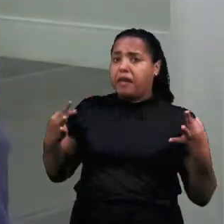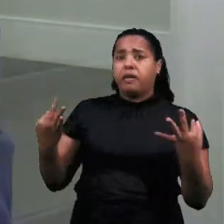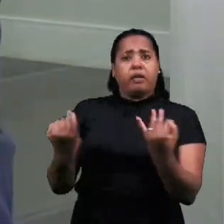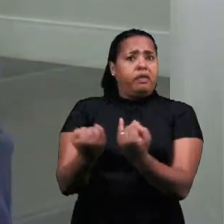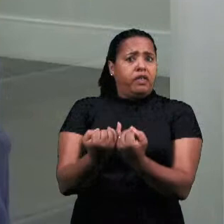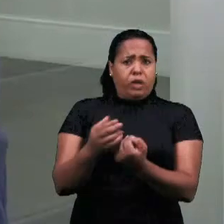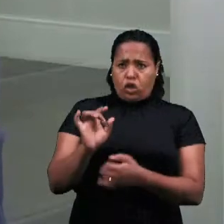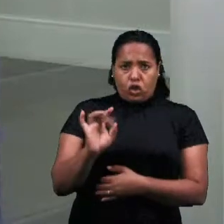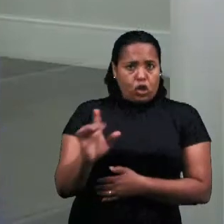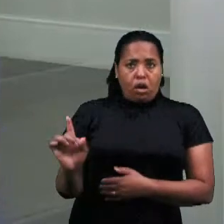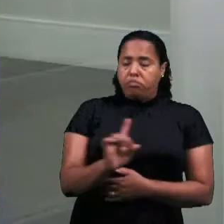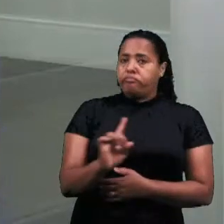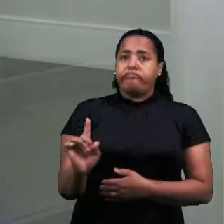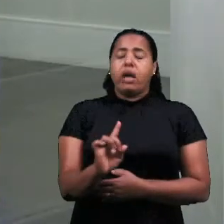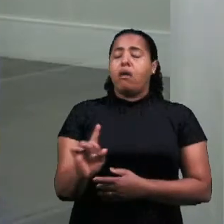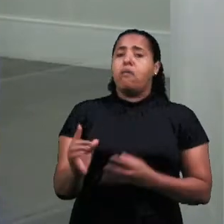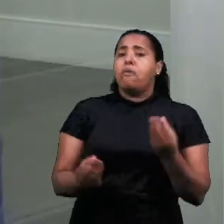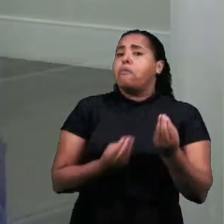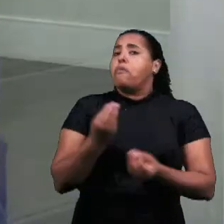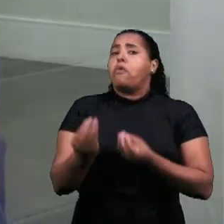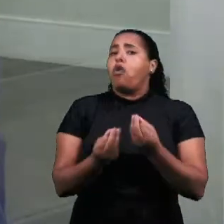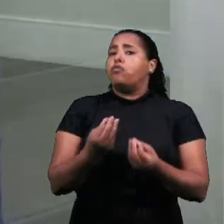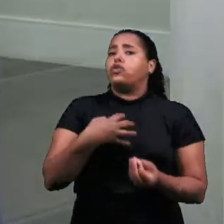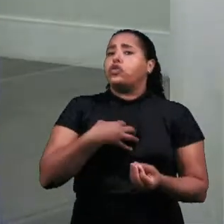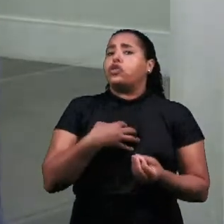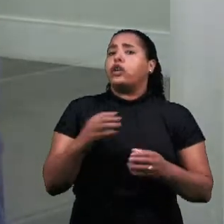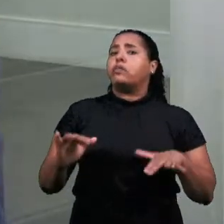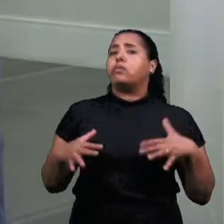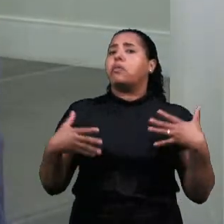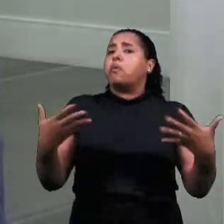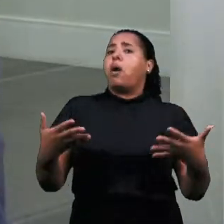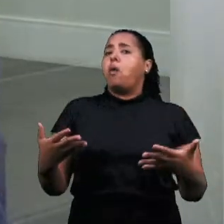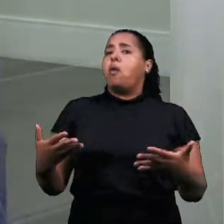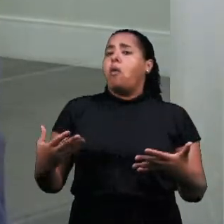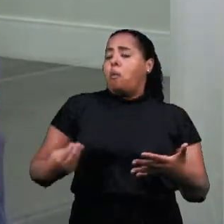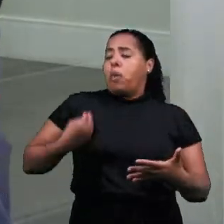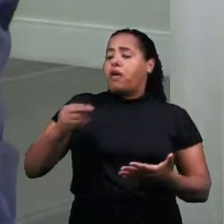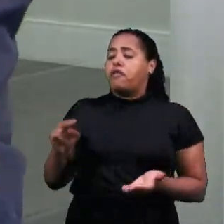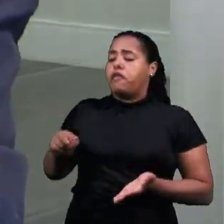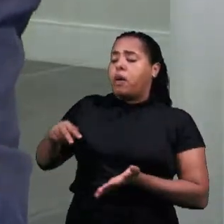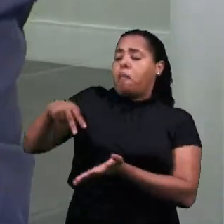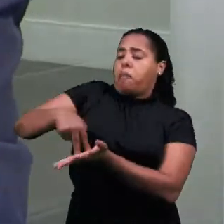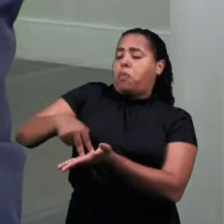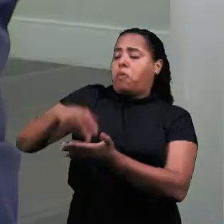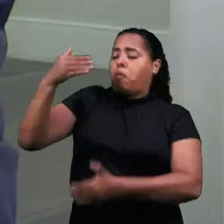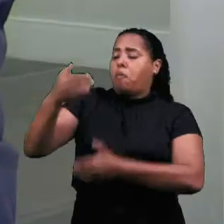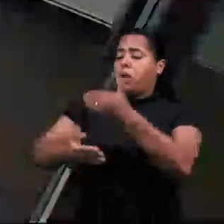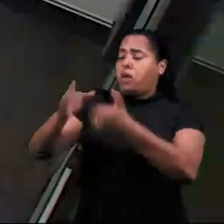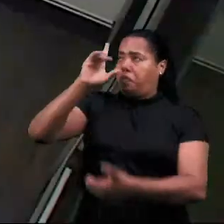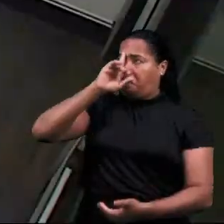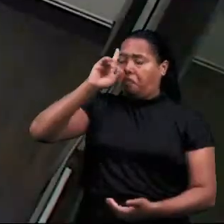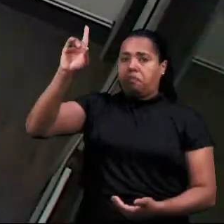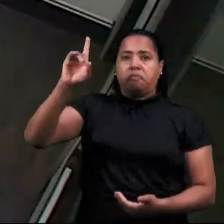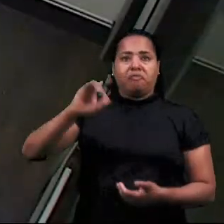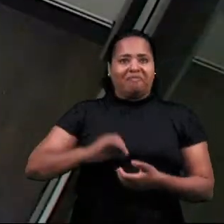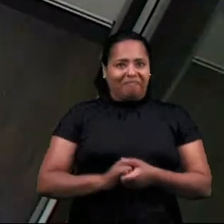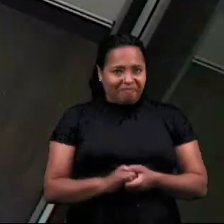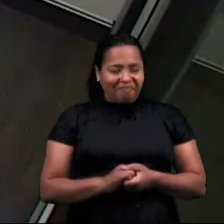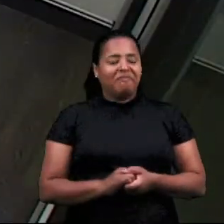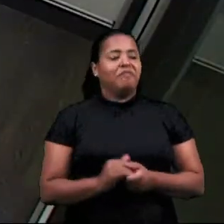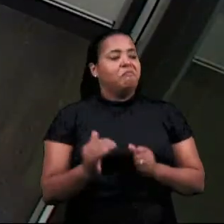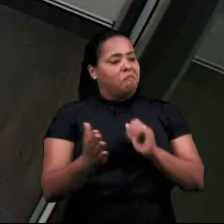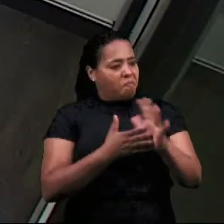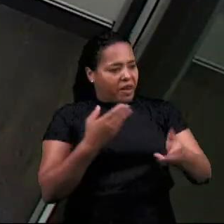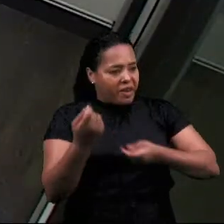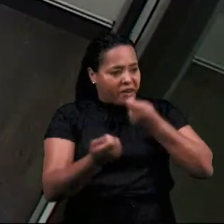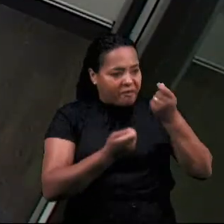não só isso, como ele faz para estar nessa posição que é de pé. Maravilha, louvado seja o nome